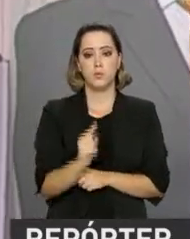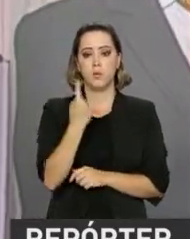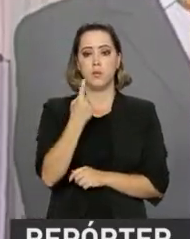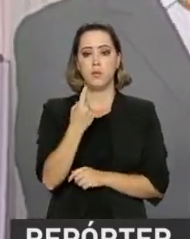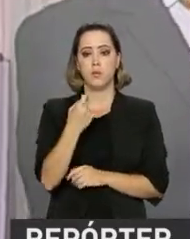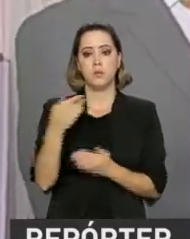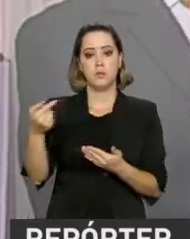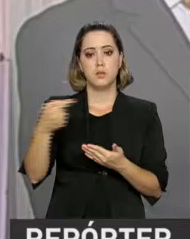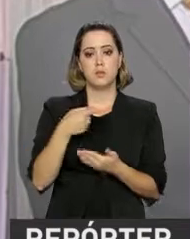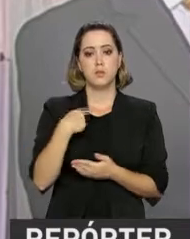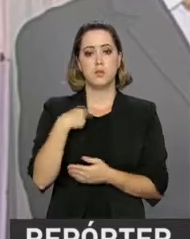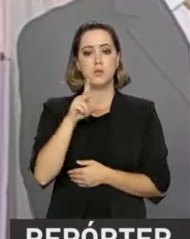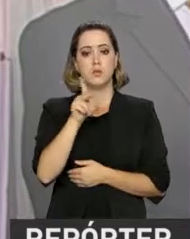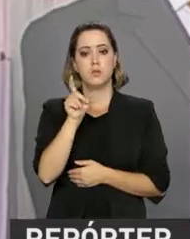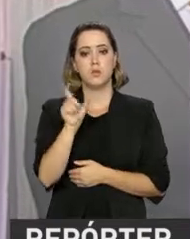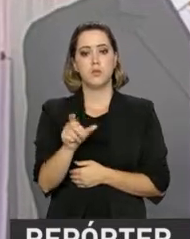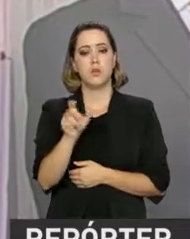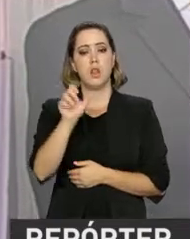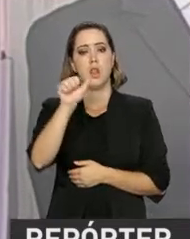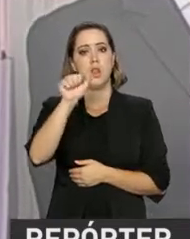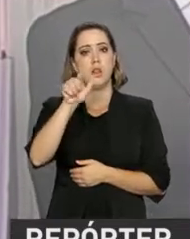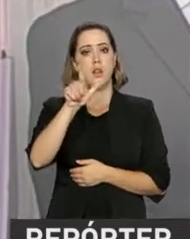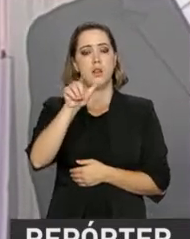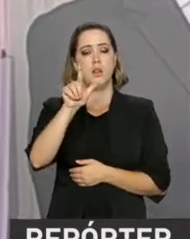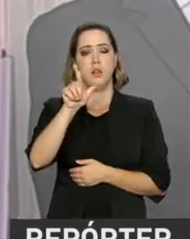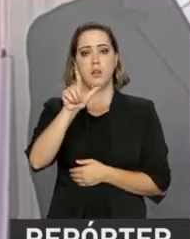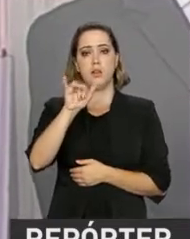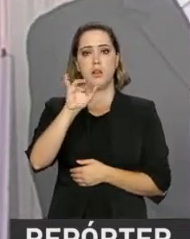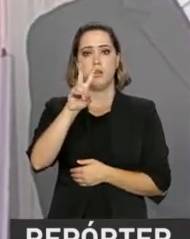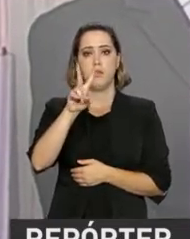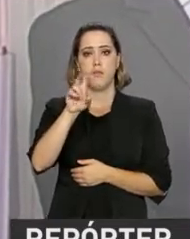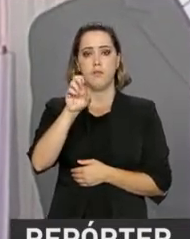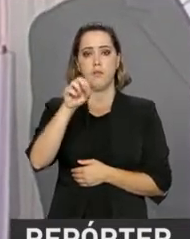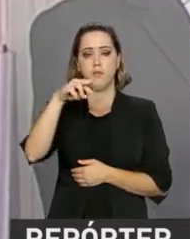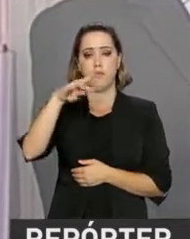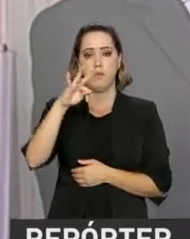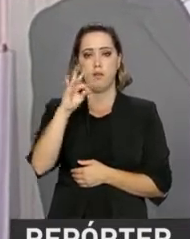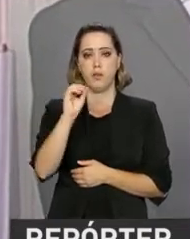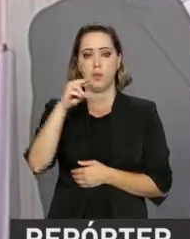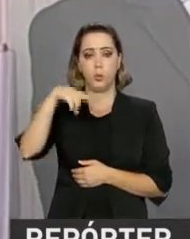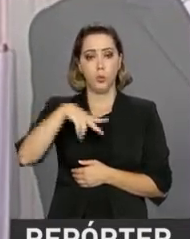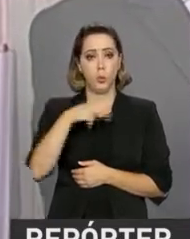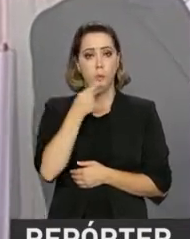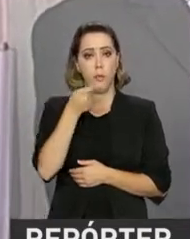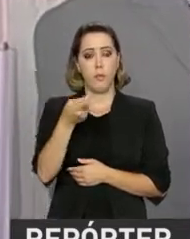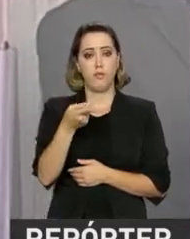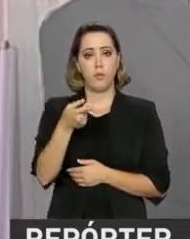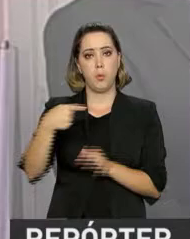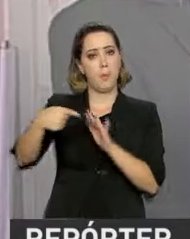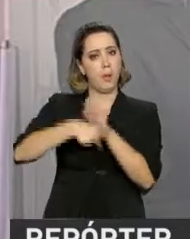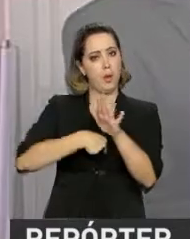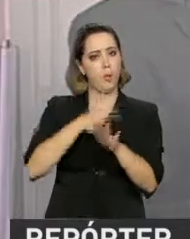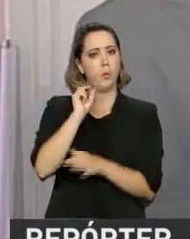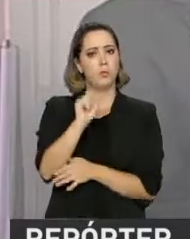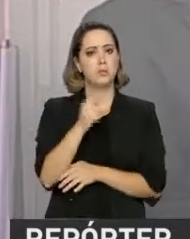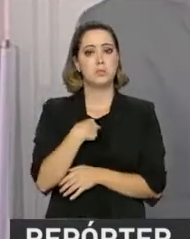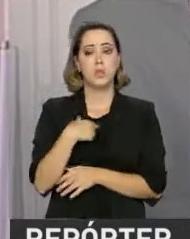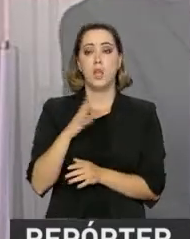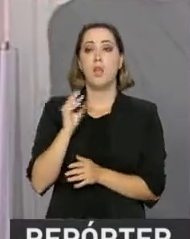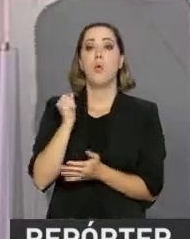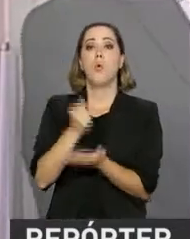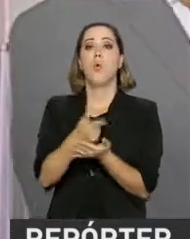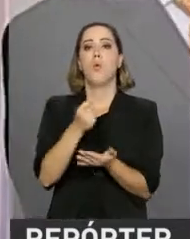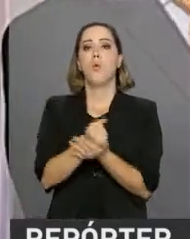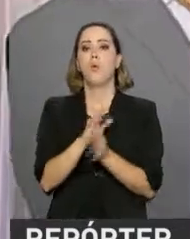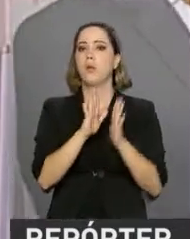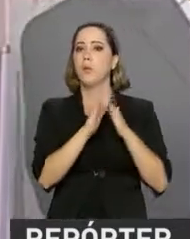pergunta veio do senhor Erivelton Honorato. Ele pergunta o seguinte: eu tenho uma dúvida, comprei um imóvel no